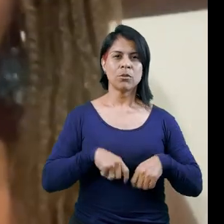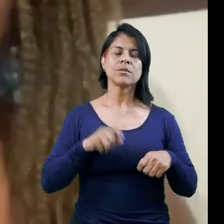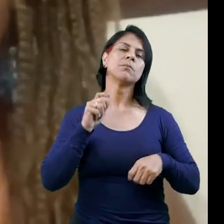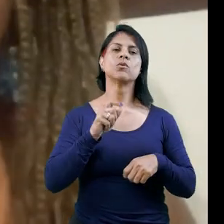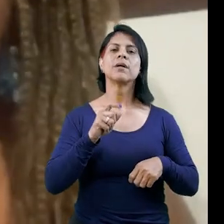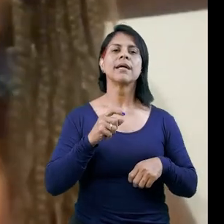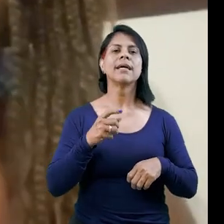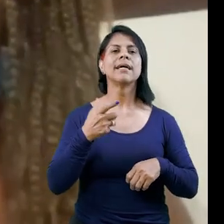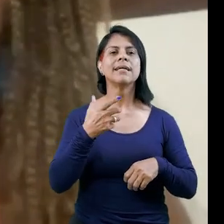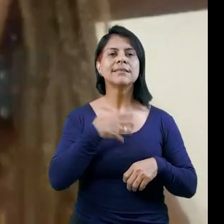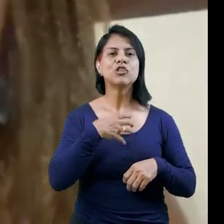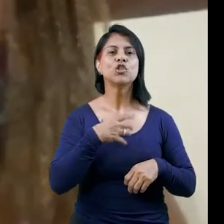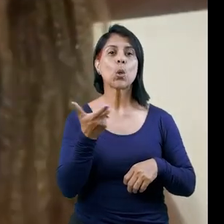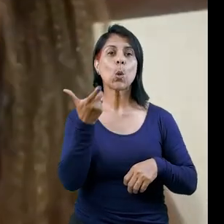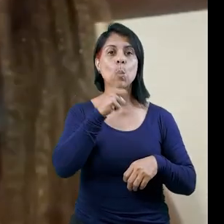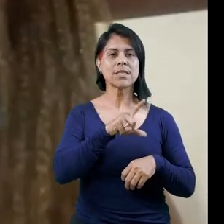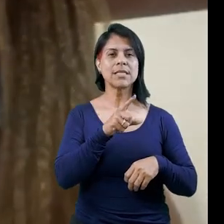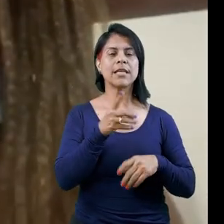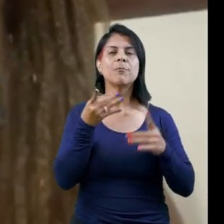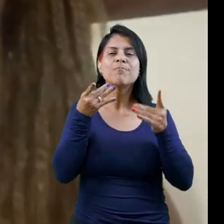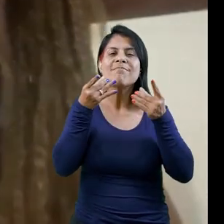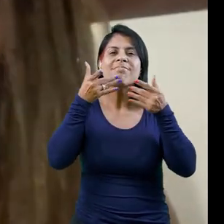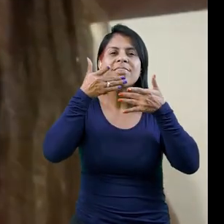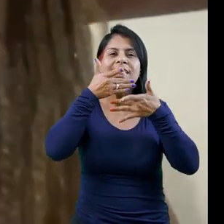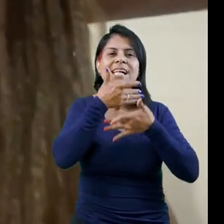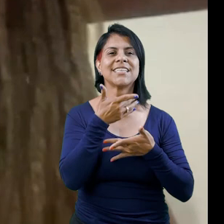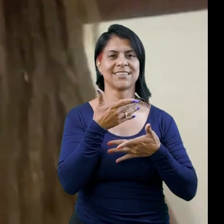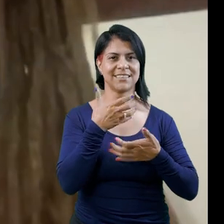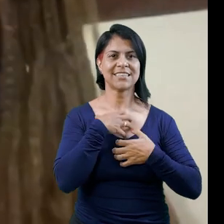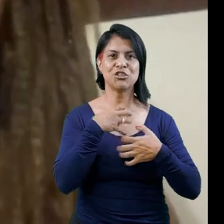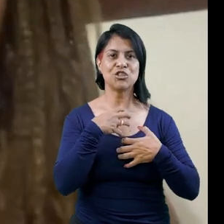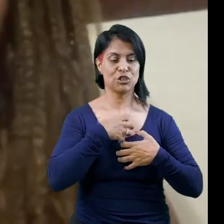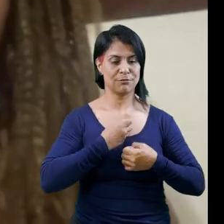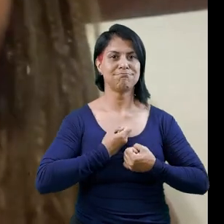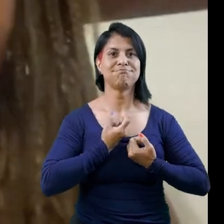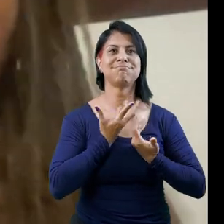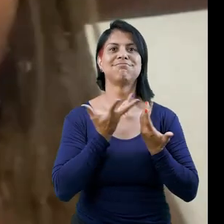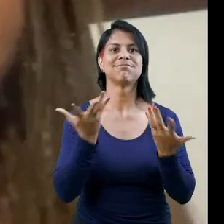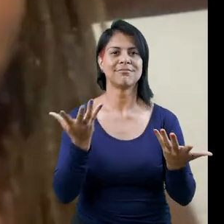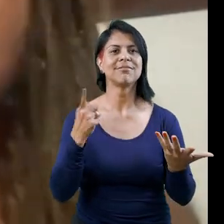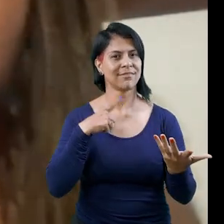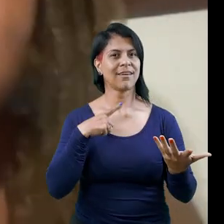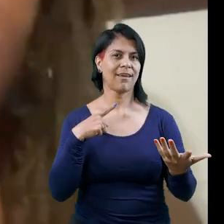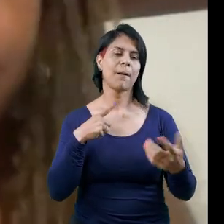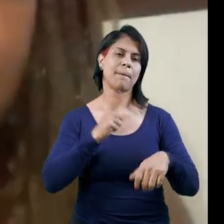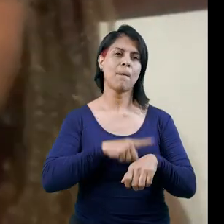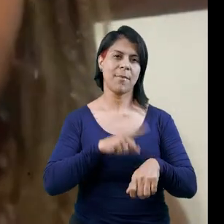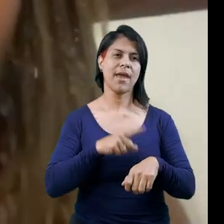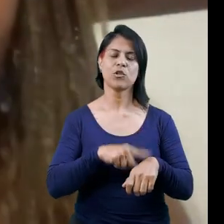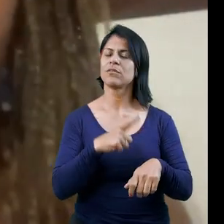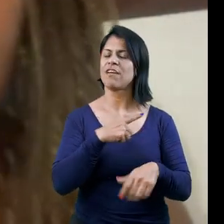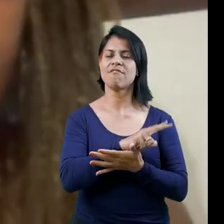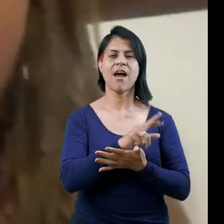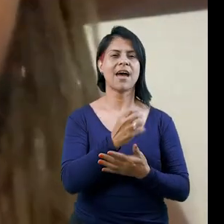gente consiga saborear esses frutos que vêm dessas imensas